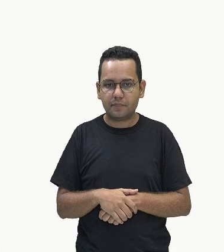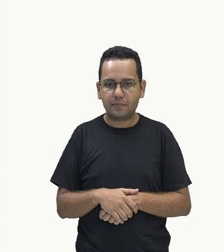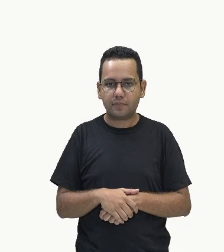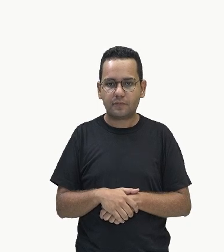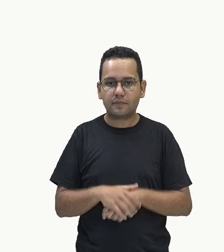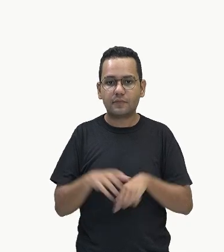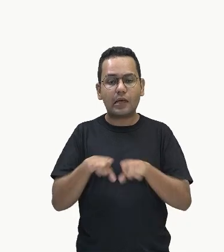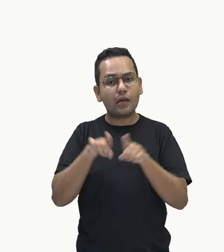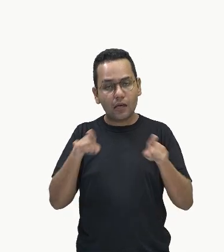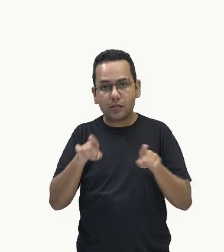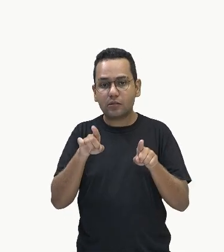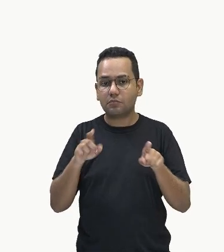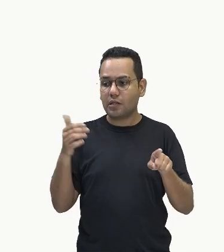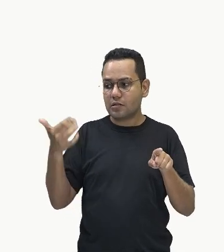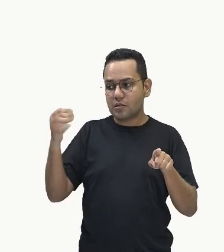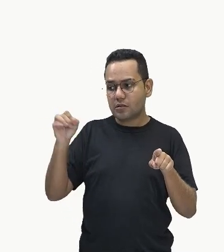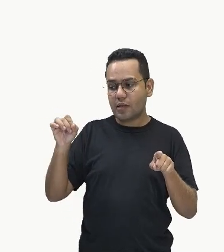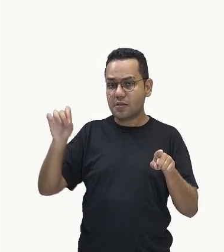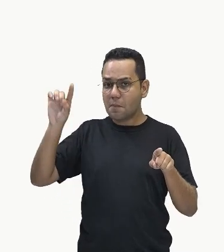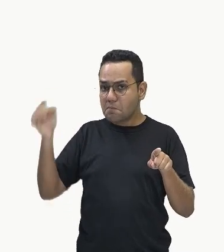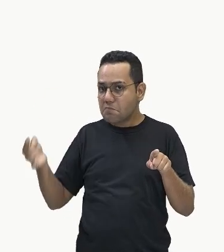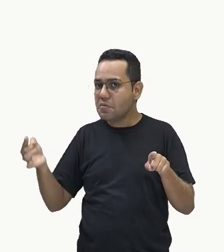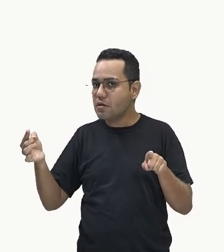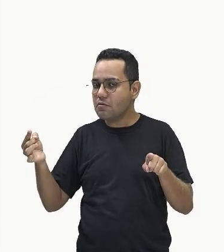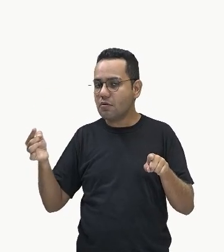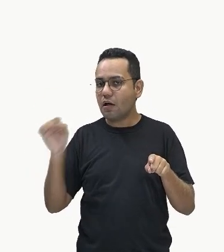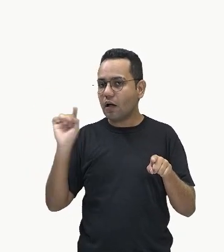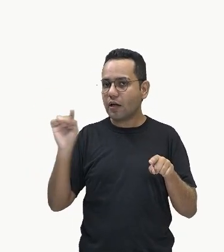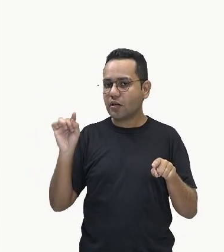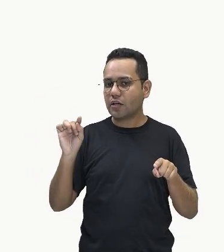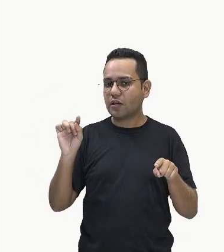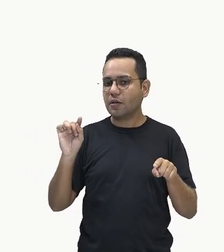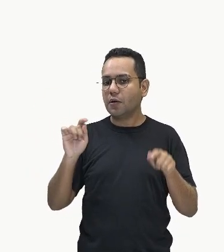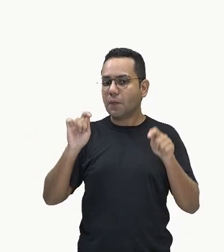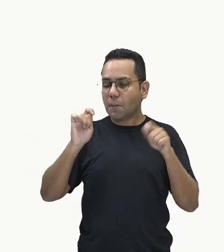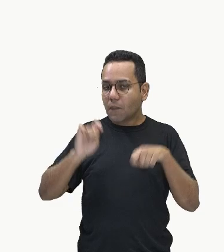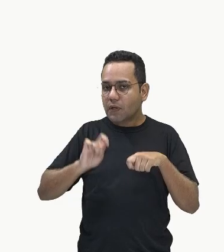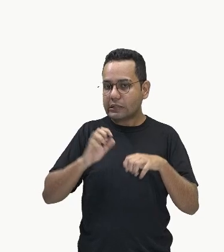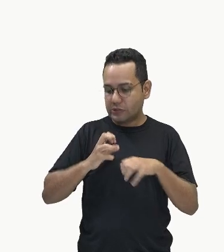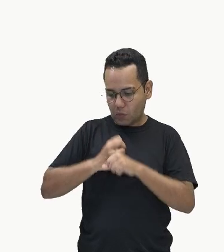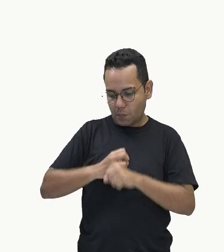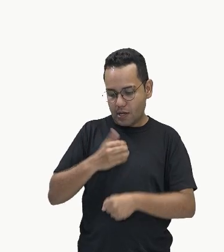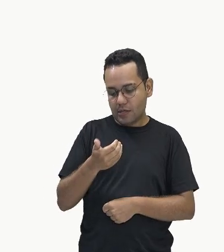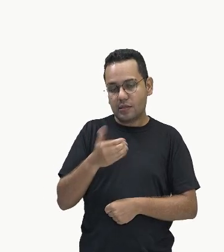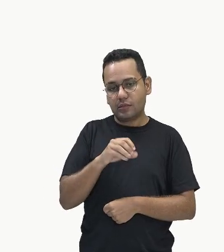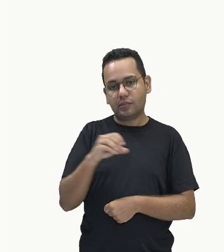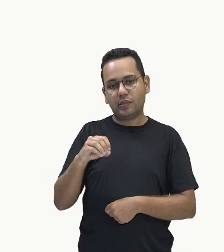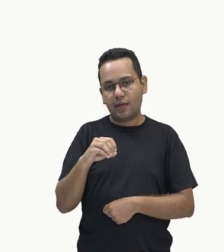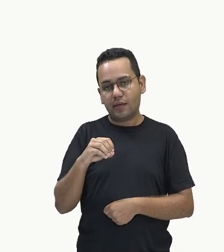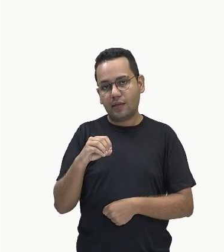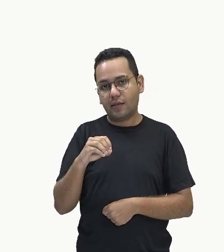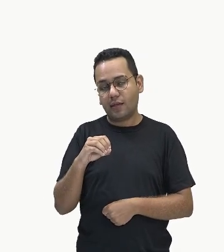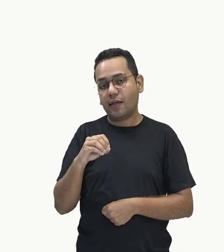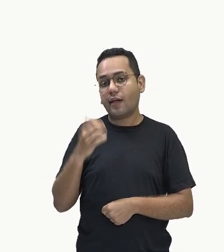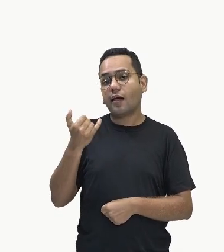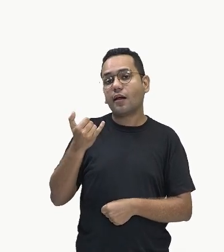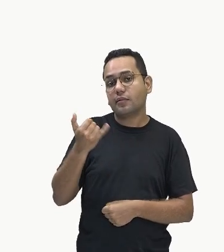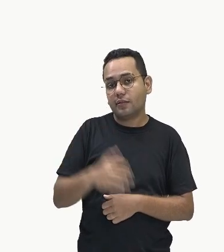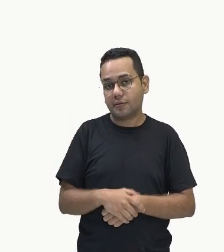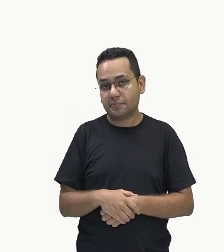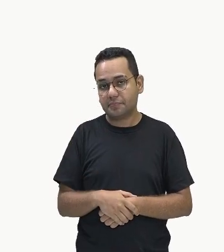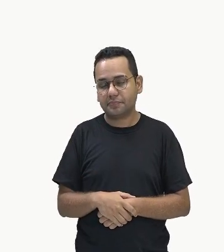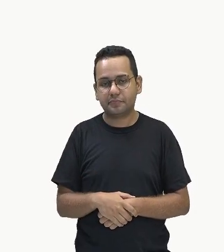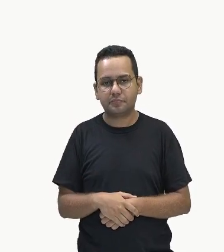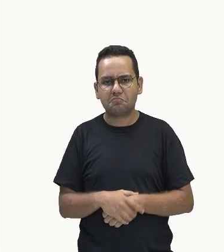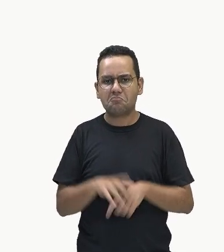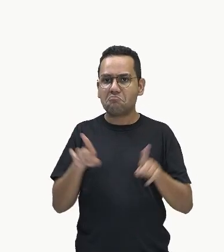canetas com defeitos. Ah, professor, mas aí, isso daí não daria um resultado exato. Podia ser que